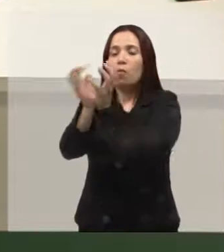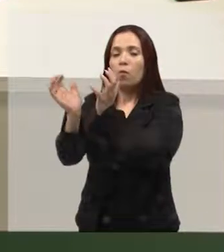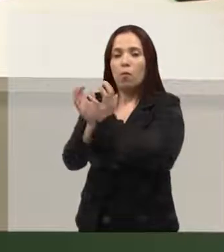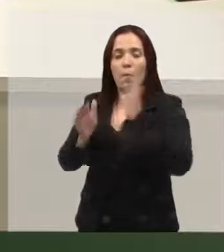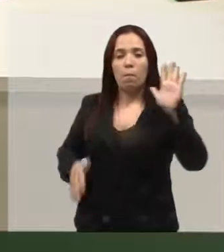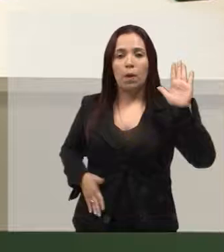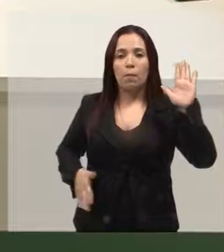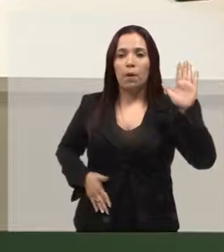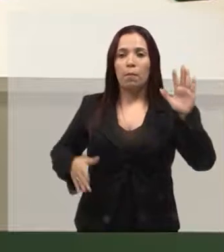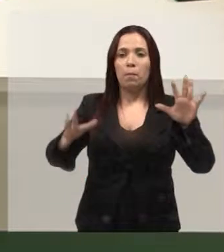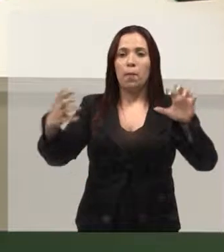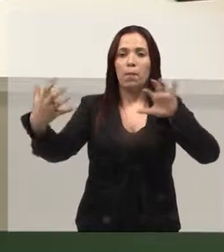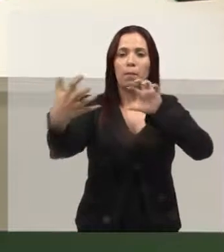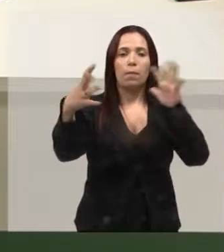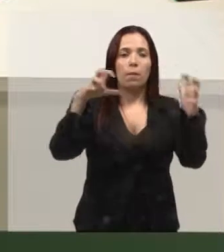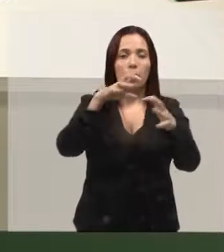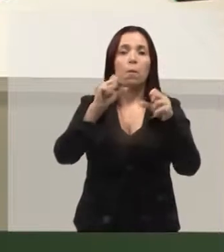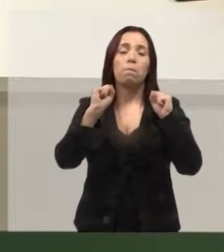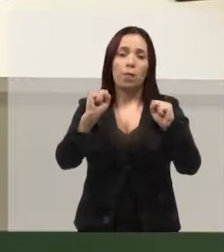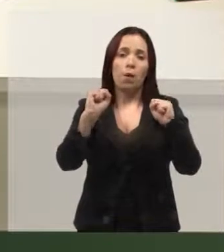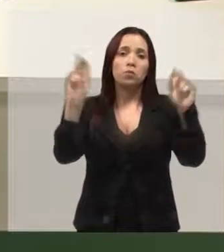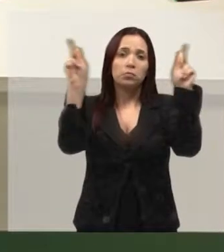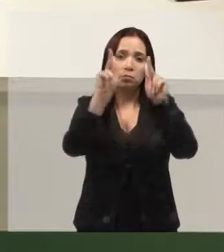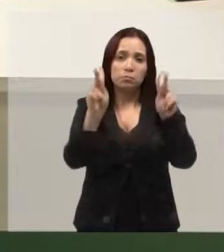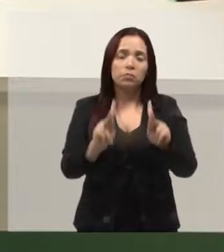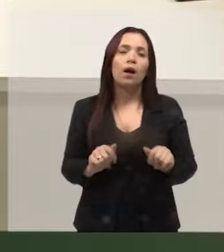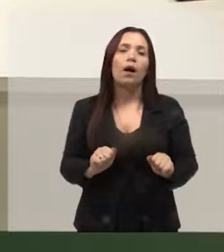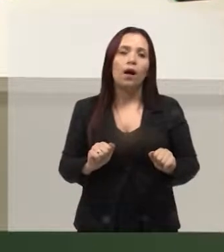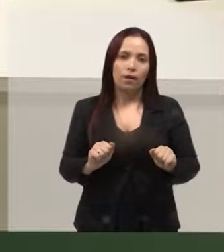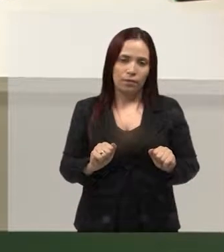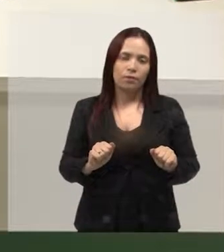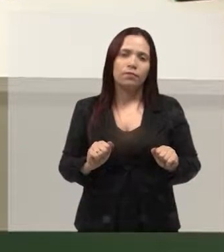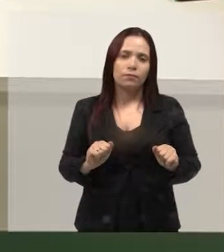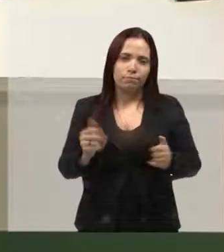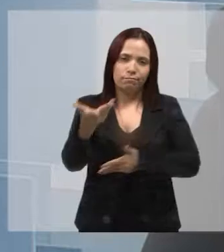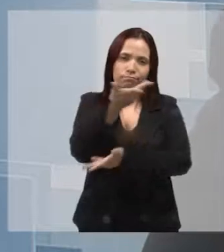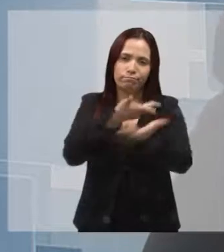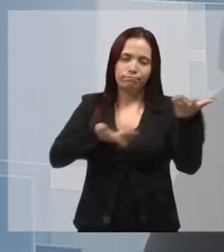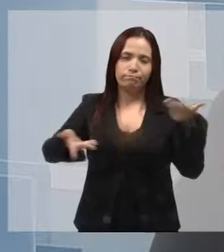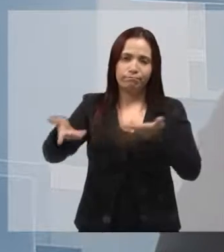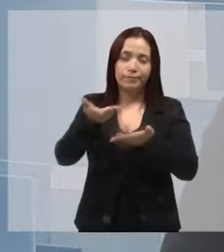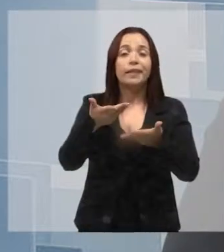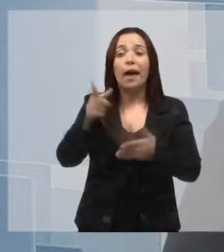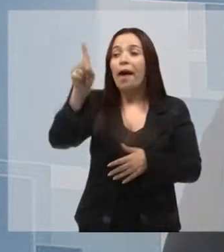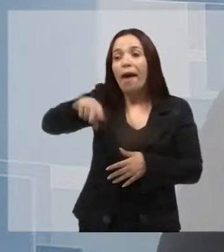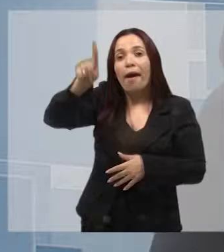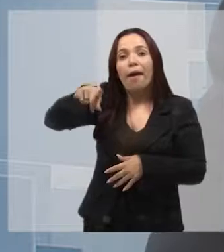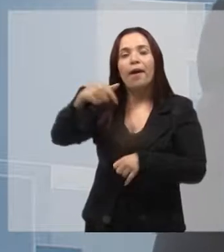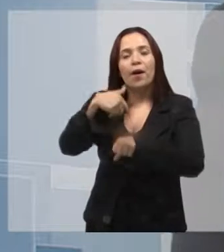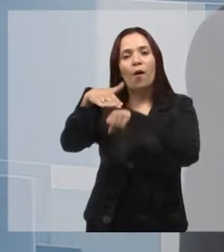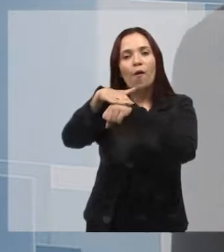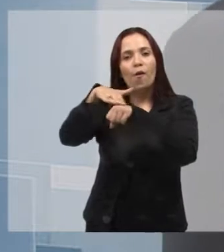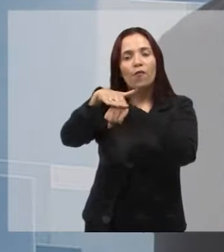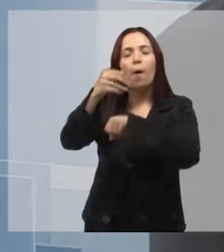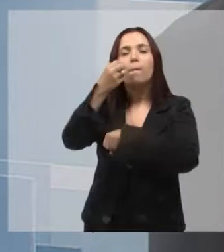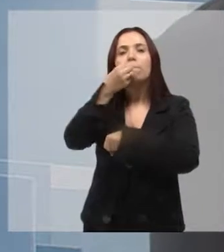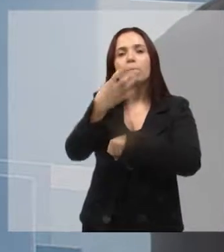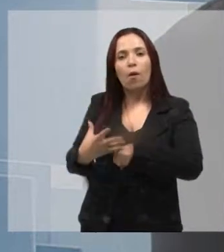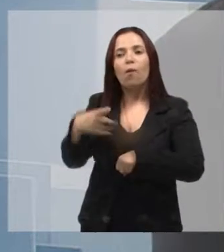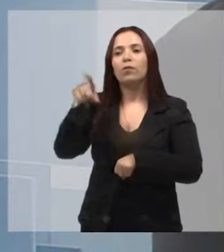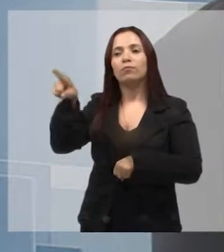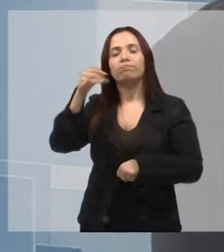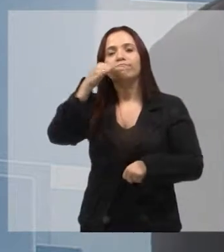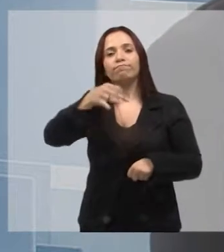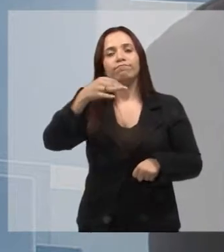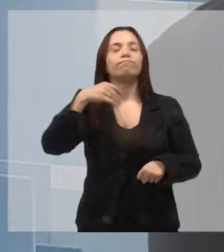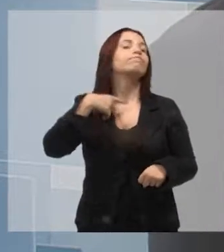Quando acabar, talvez vá ter paz até entre eles. Pois é isso que eu estava conversando um dia desse. Foi bom o depoimento do senhor,